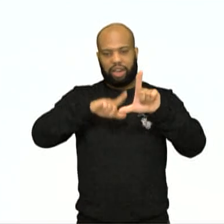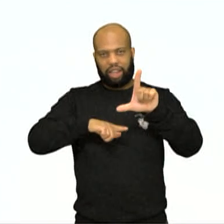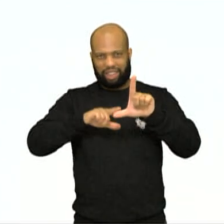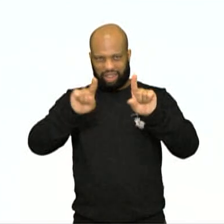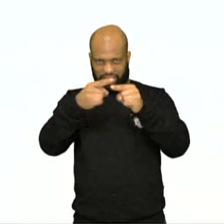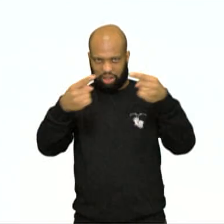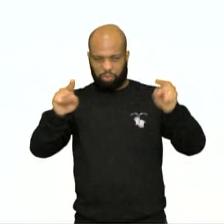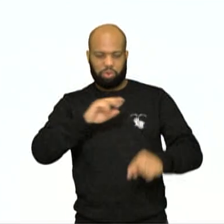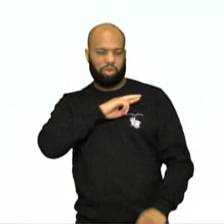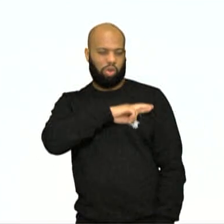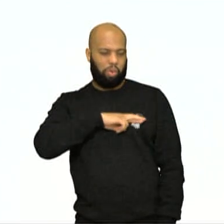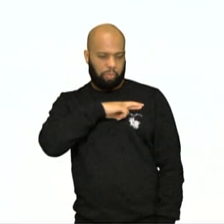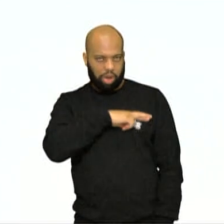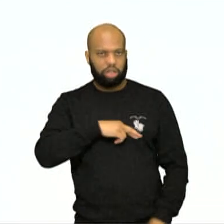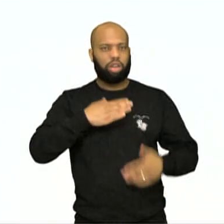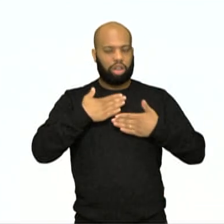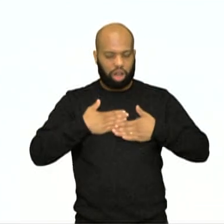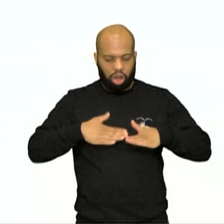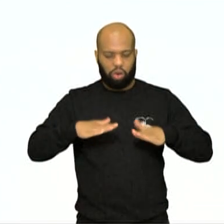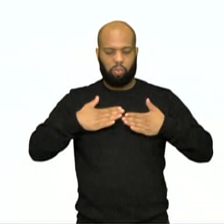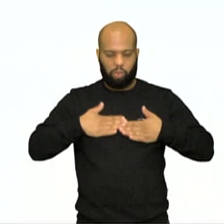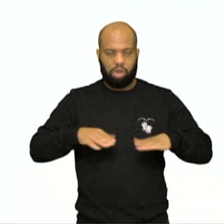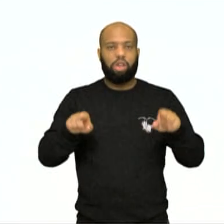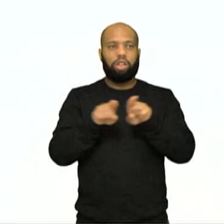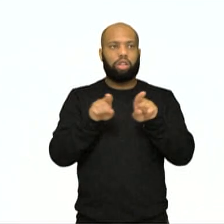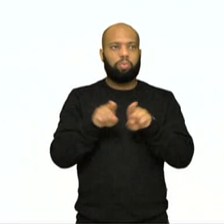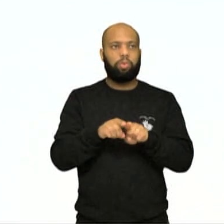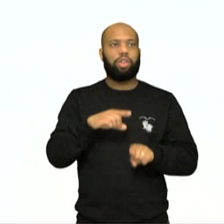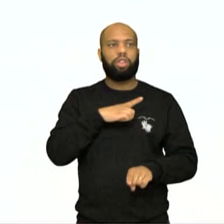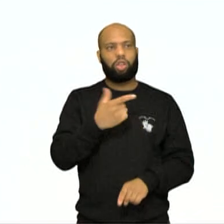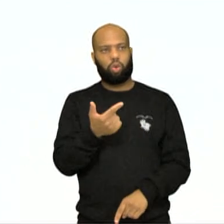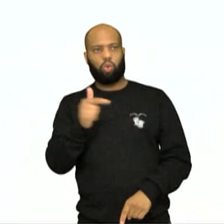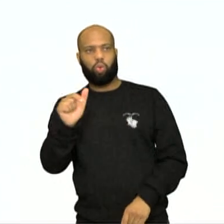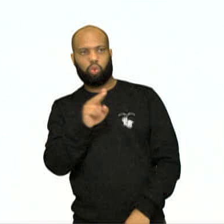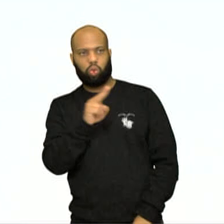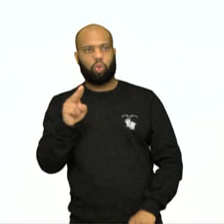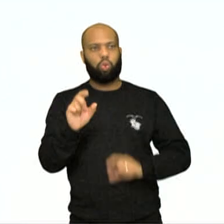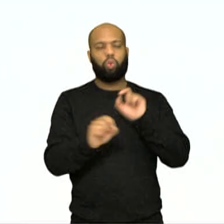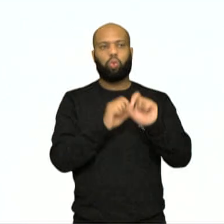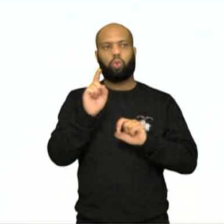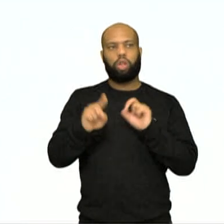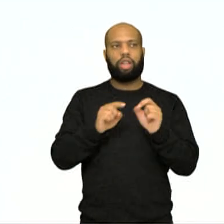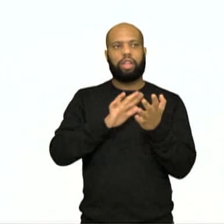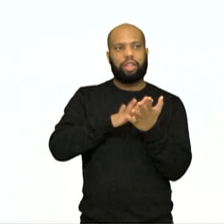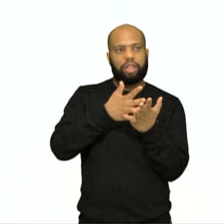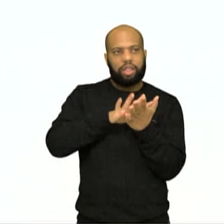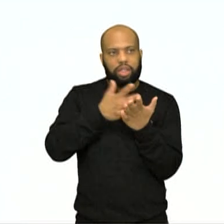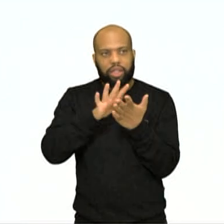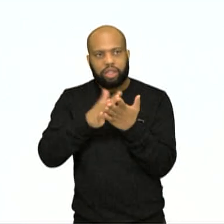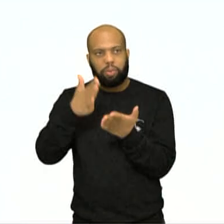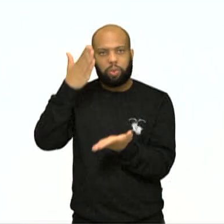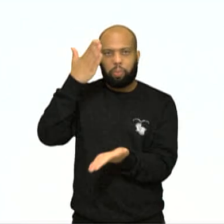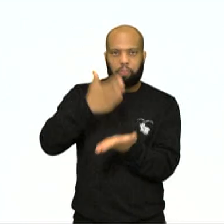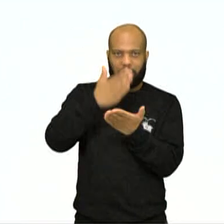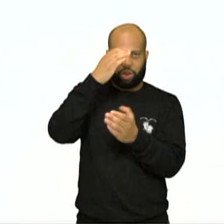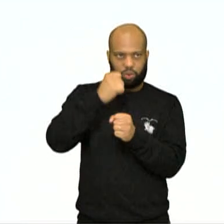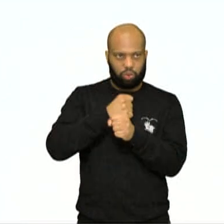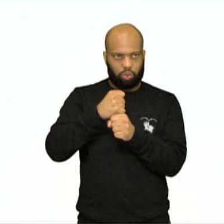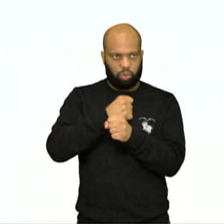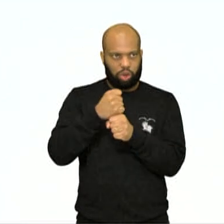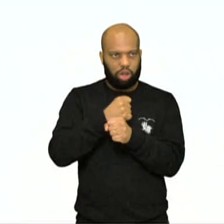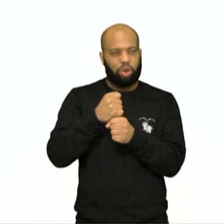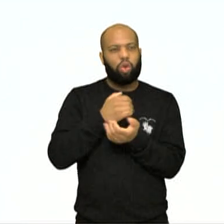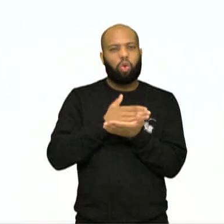românticas, ritmos mais lentos. Além disso, pode ser chamado de samba do meio do ano, que seu auge teve em 1950 com